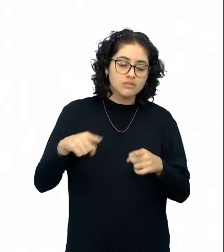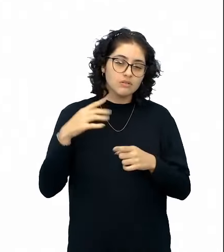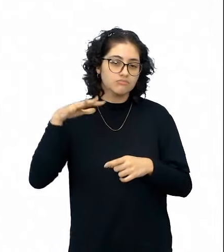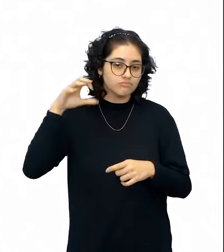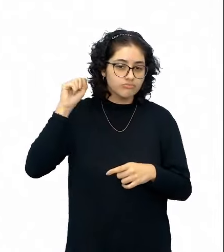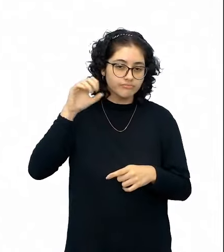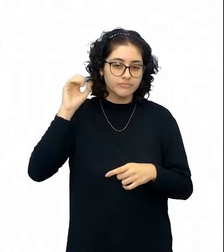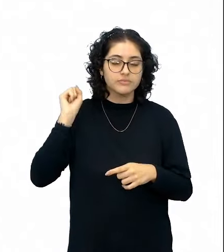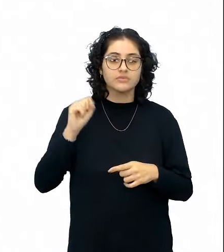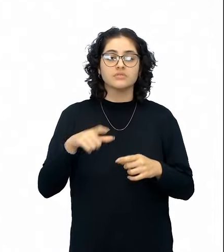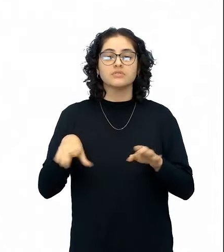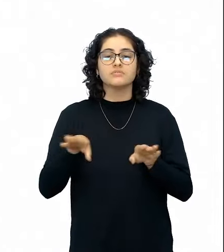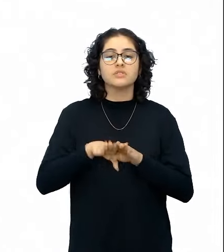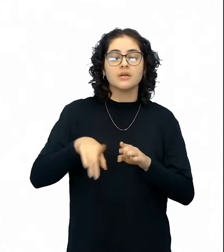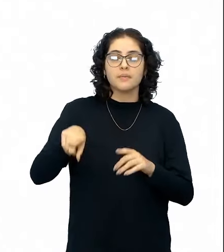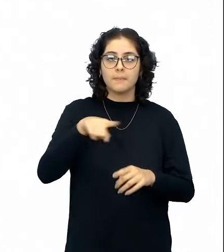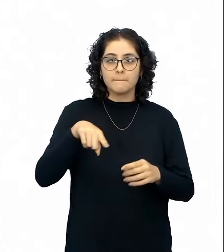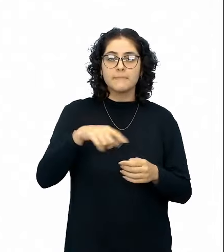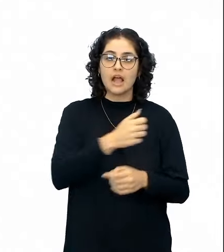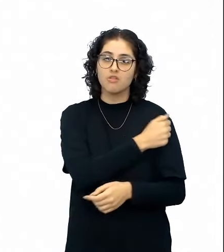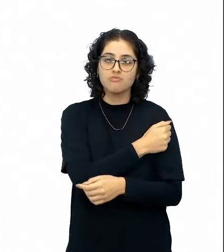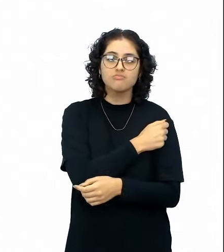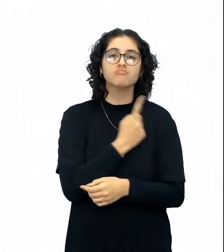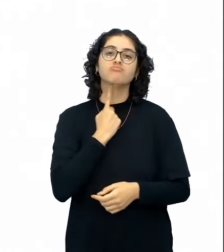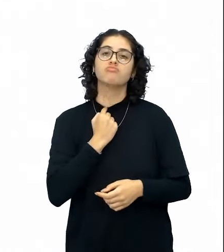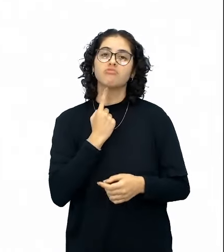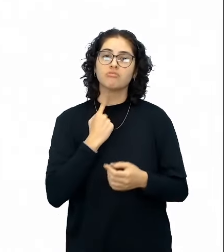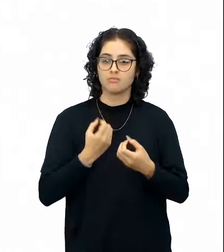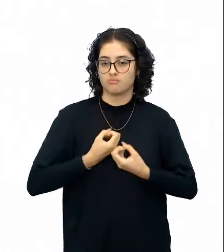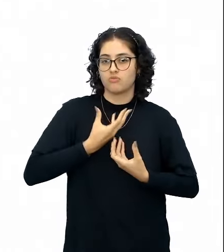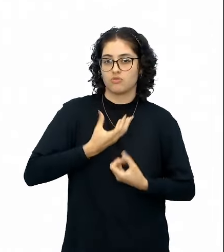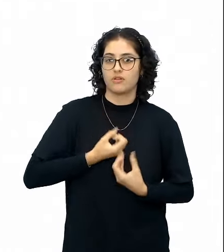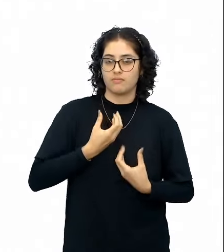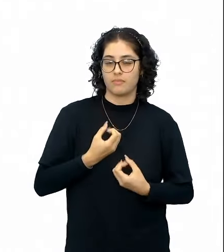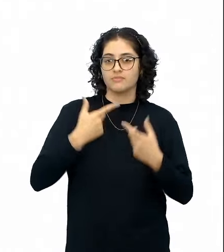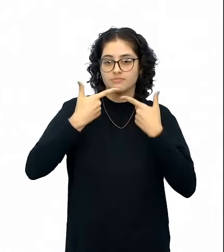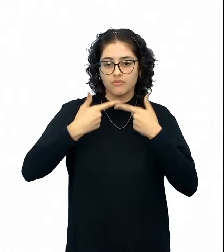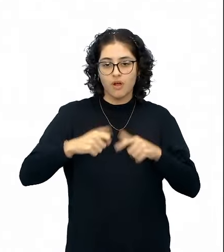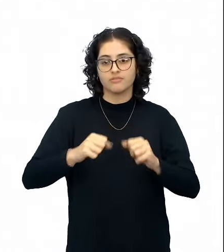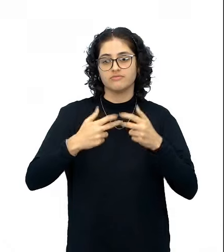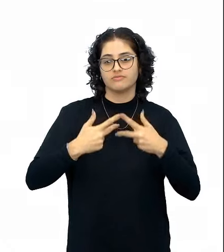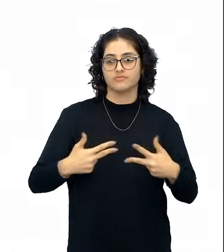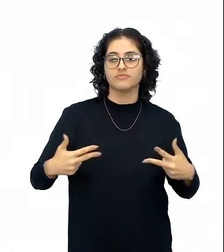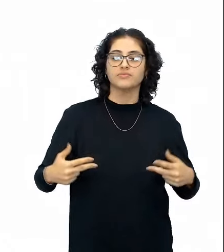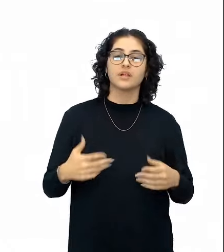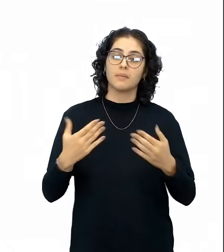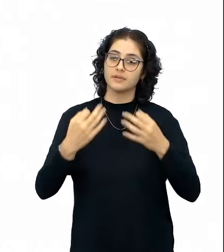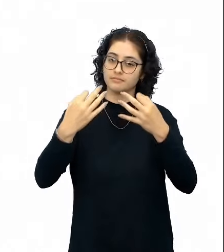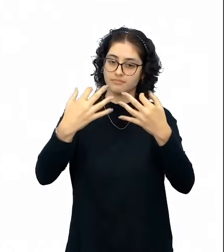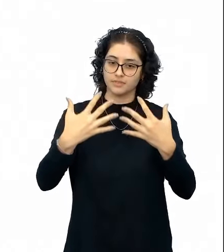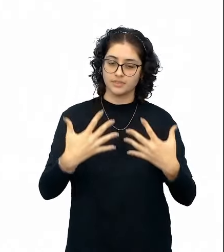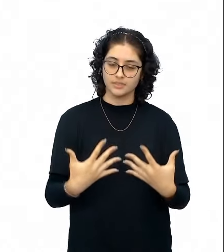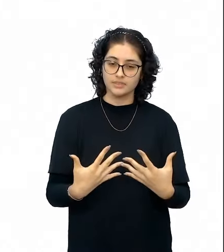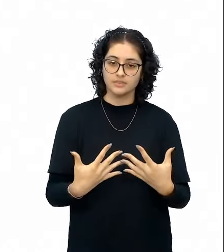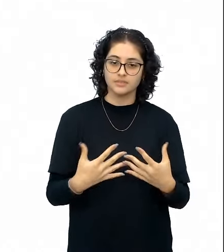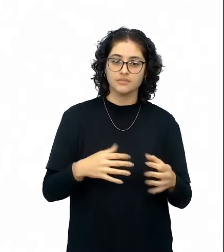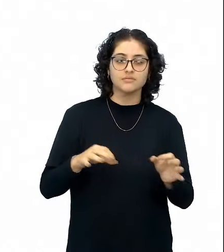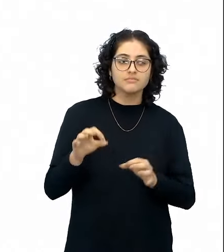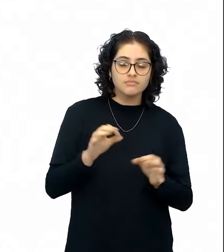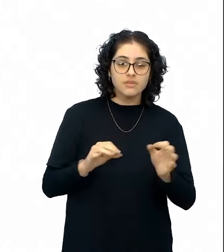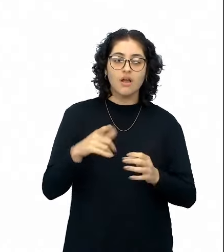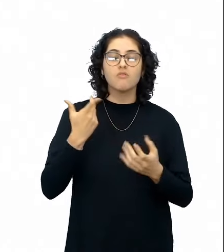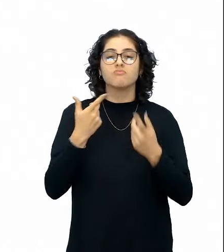pesquisa de poemas de interesse dos estudantes para identificação de figuras de linguagem. Depois, explicação das classificações de figuras de